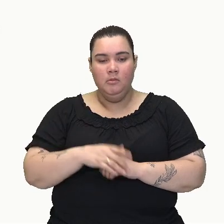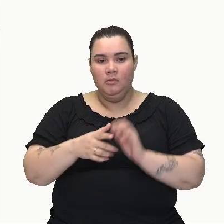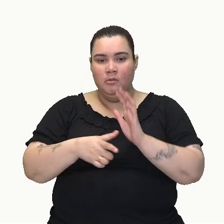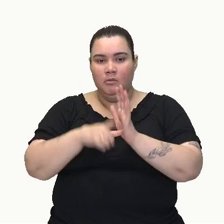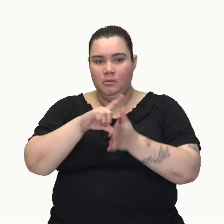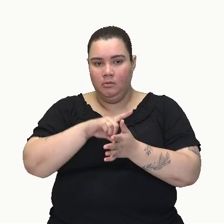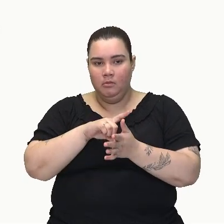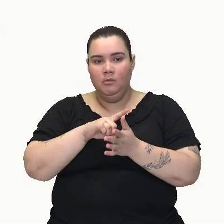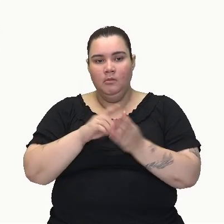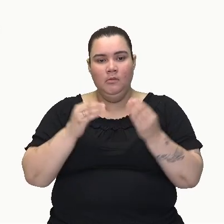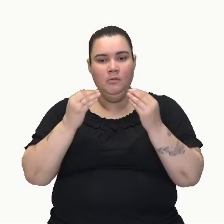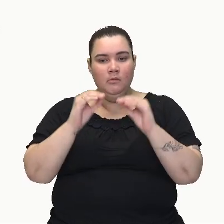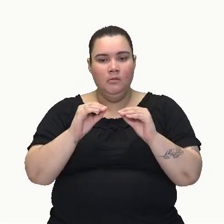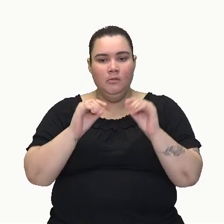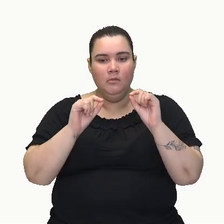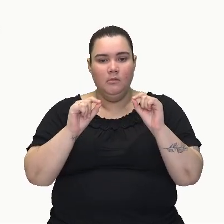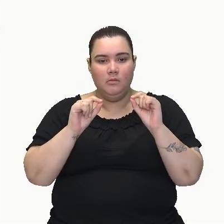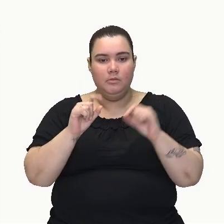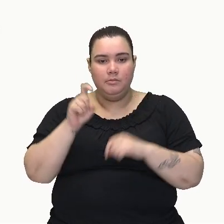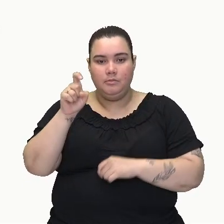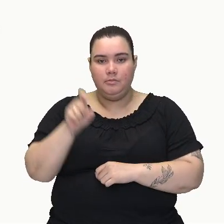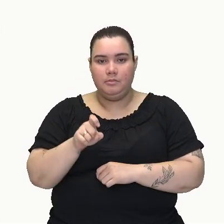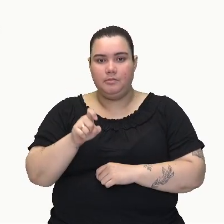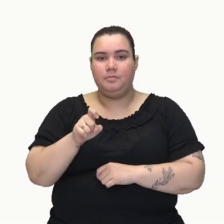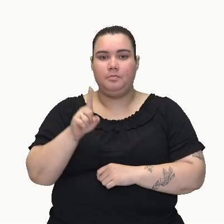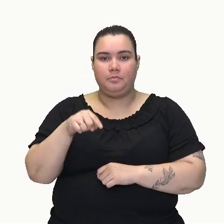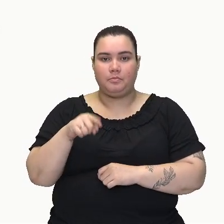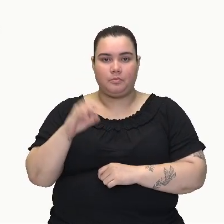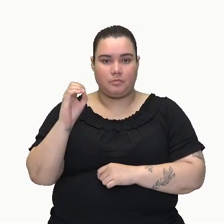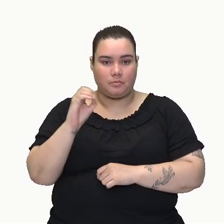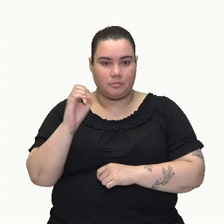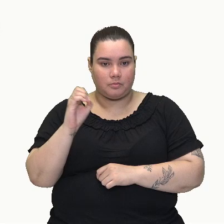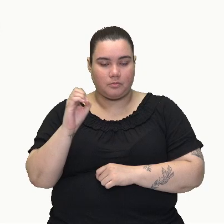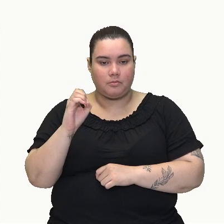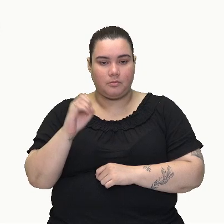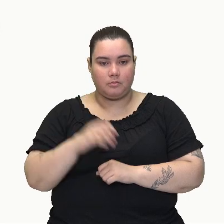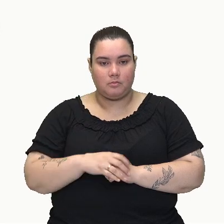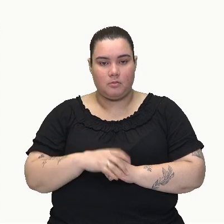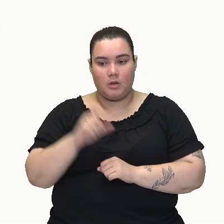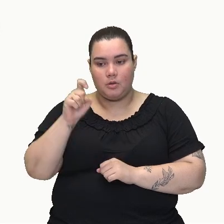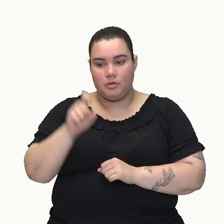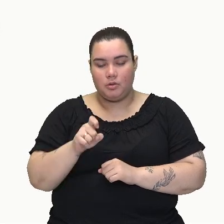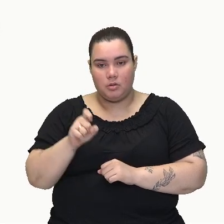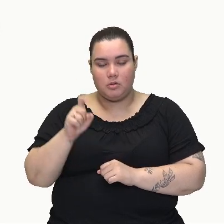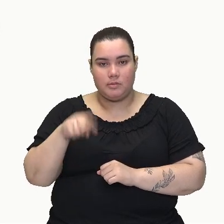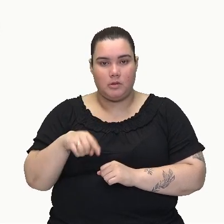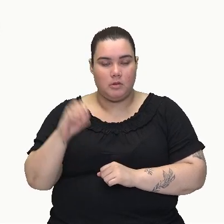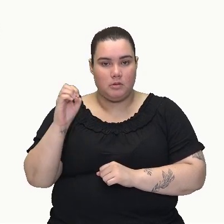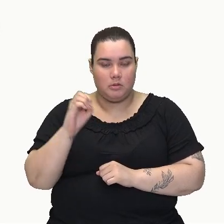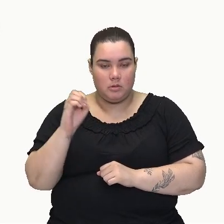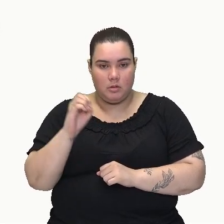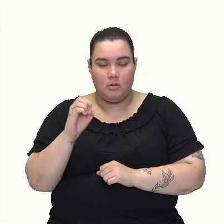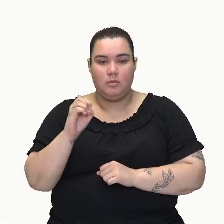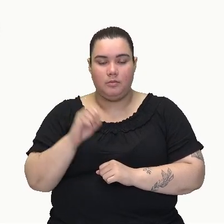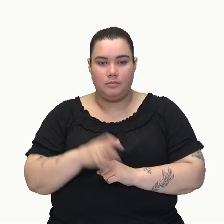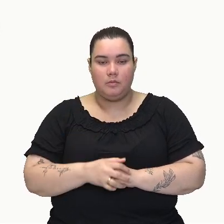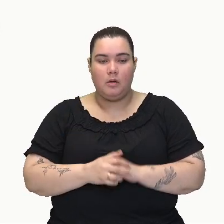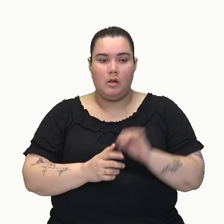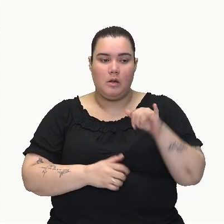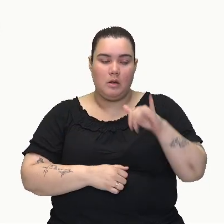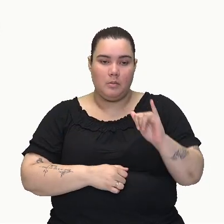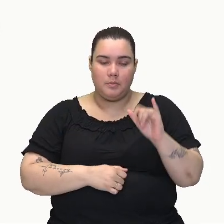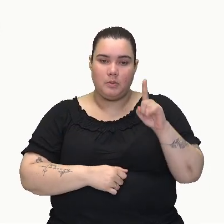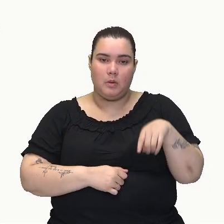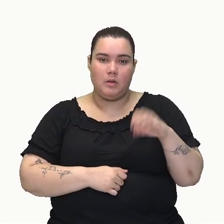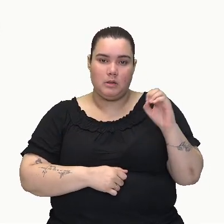tá, nós consideramos x igual a 0. Tá? Então, para x igual a 0, o valor de y será igual a